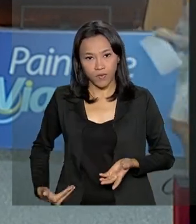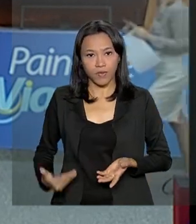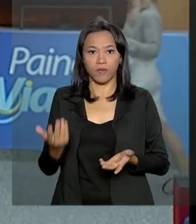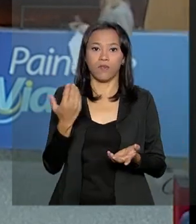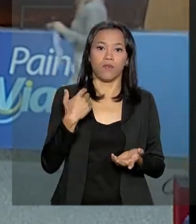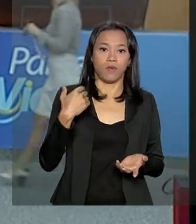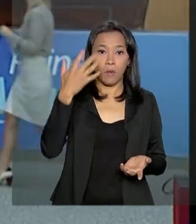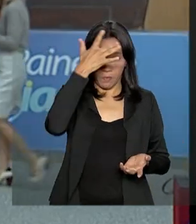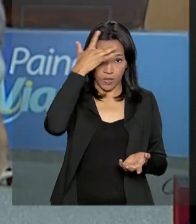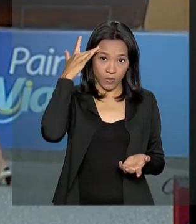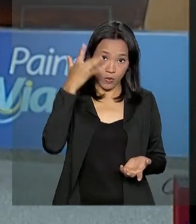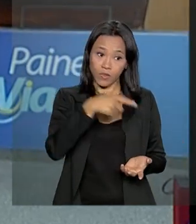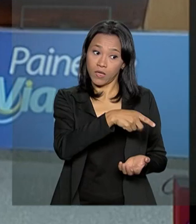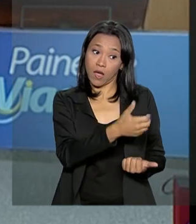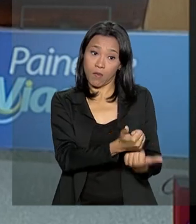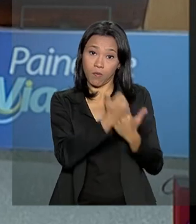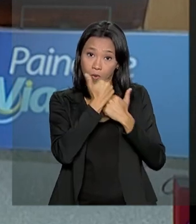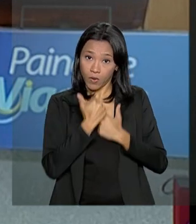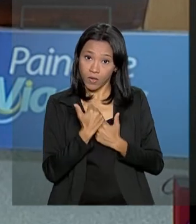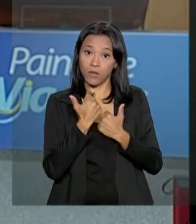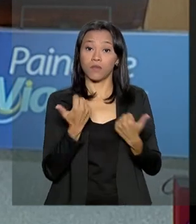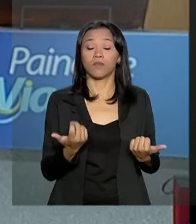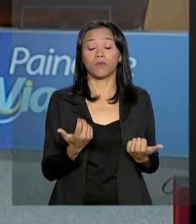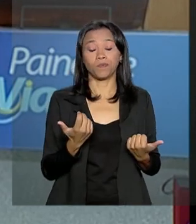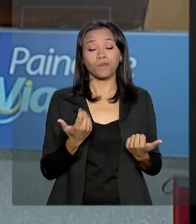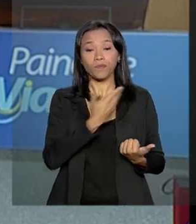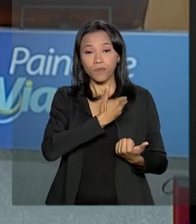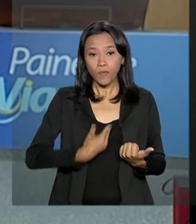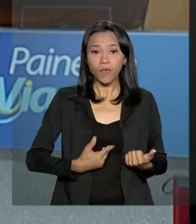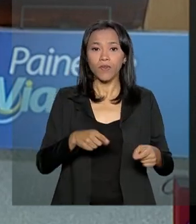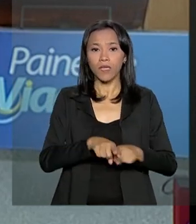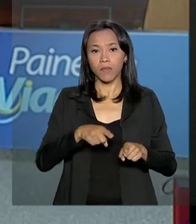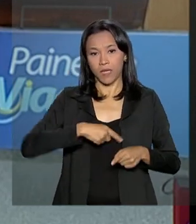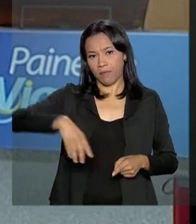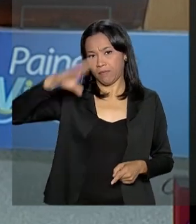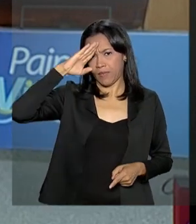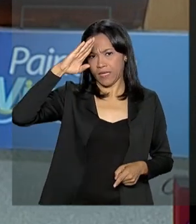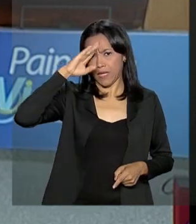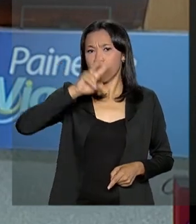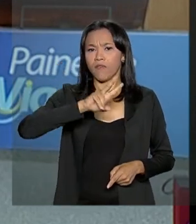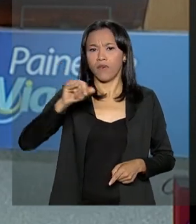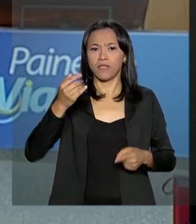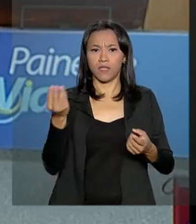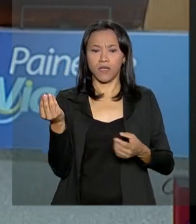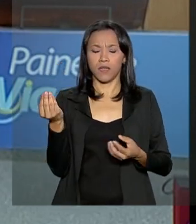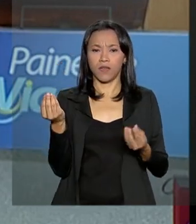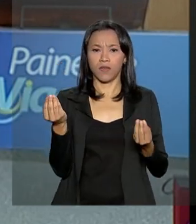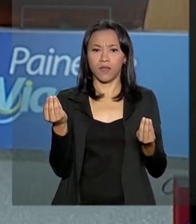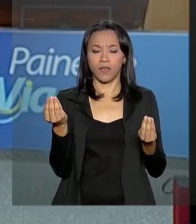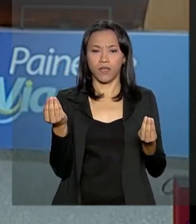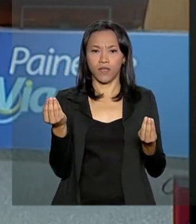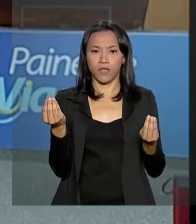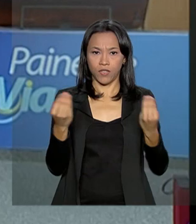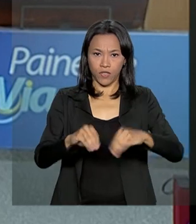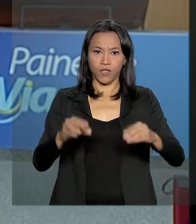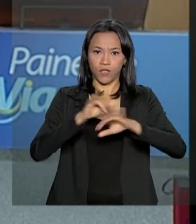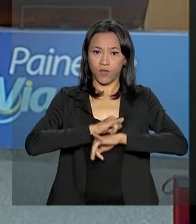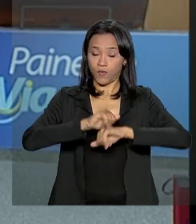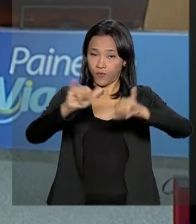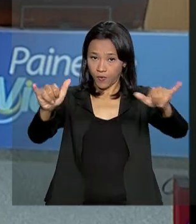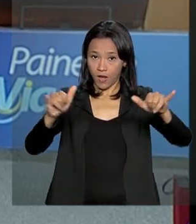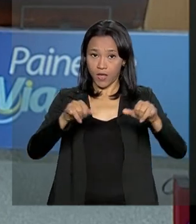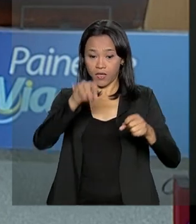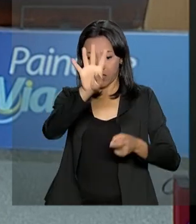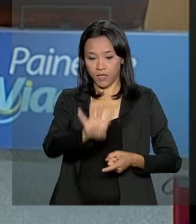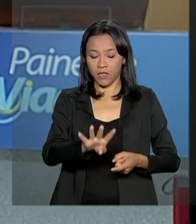o governo federal e até militares essas informações portanto serão divulgadas o no painel de viagens